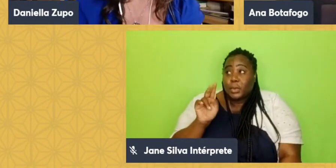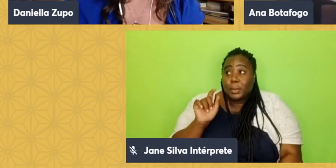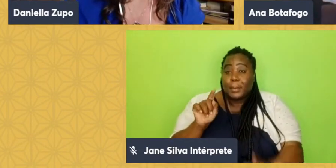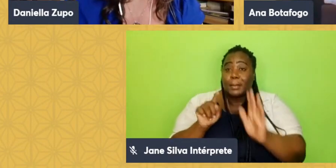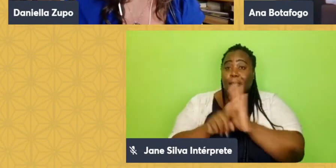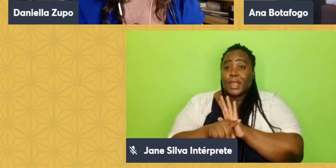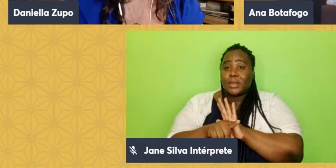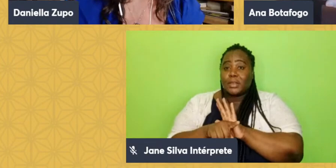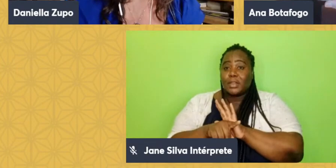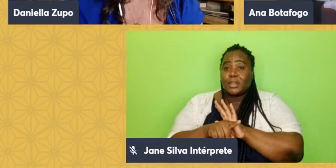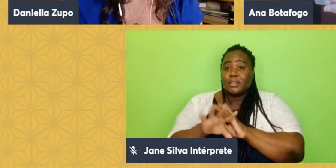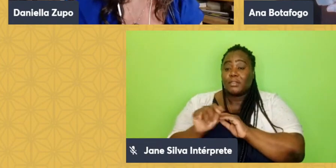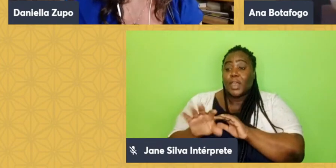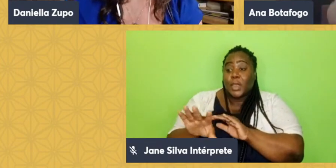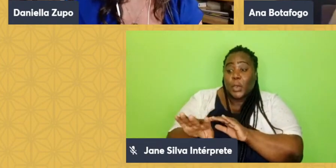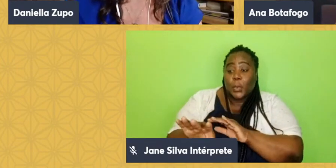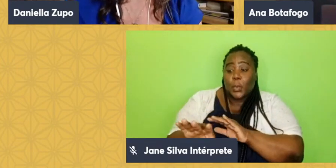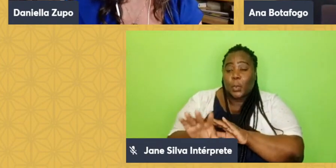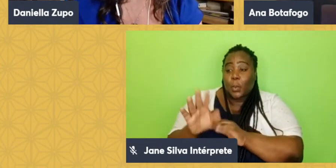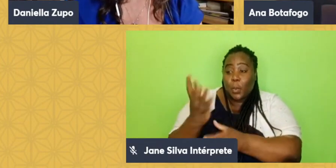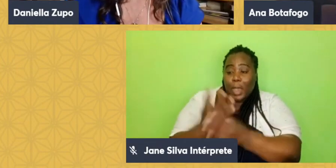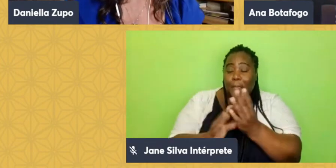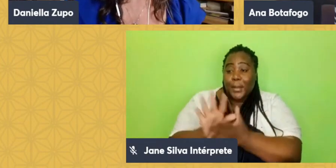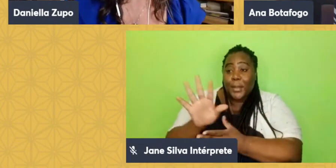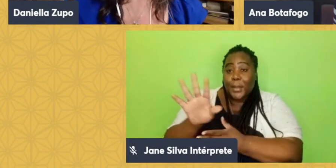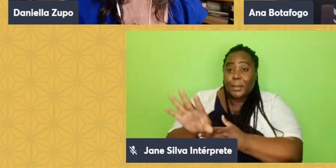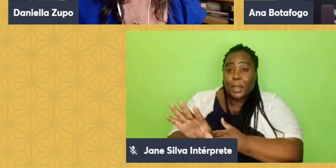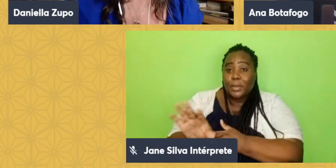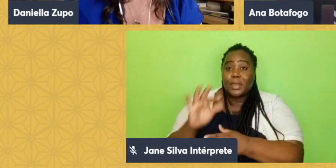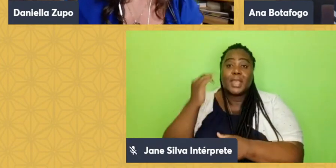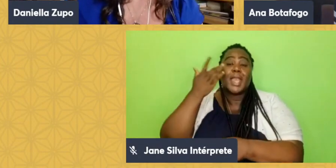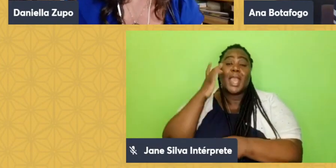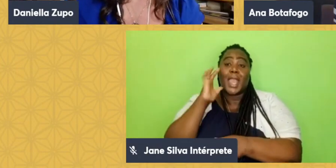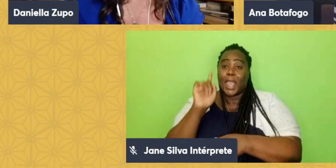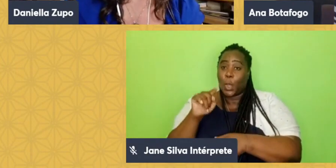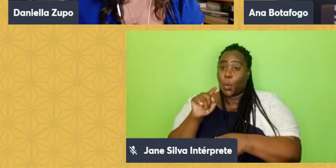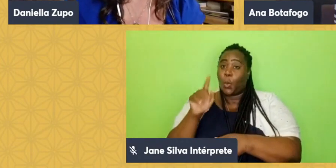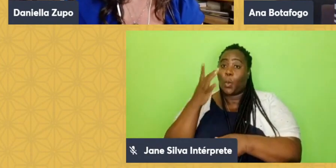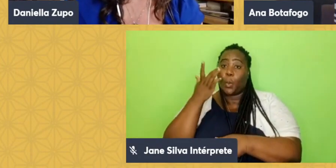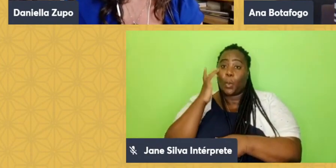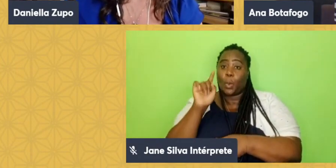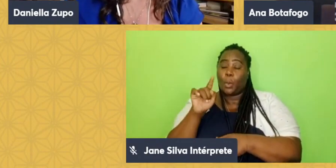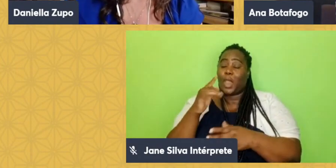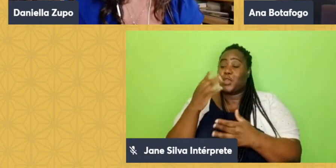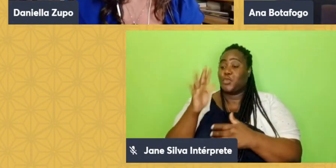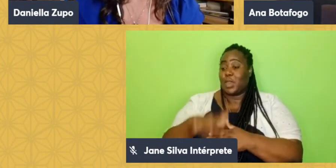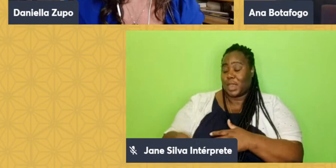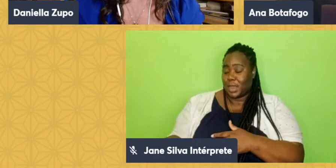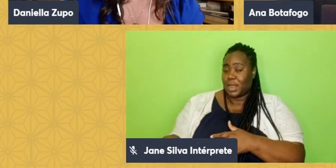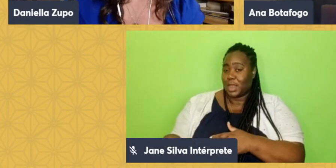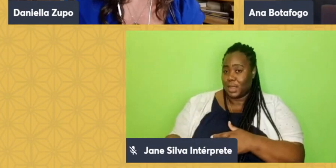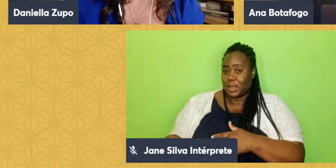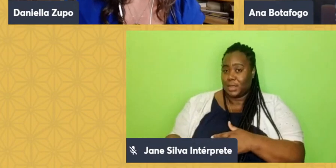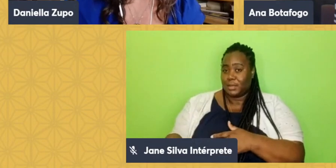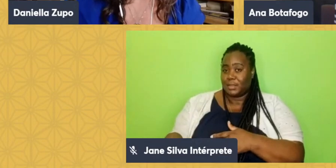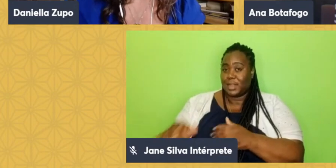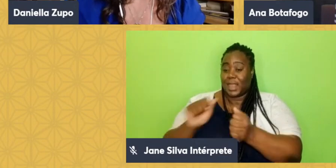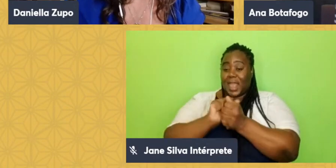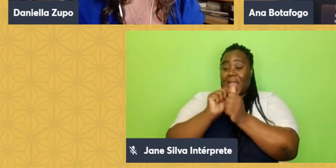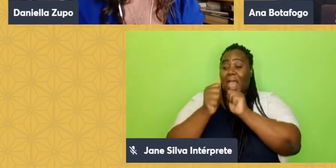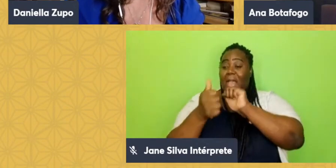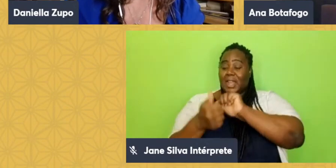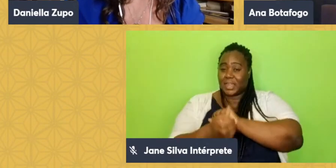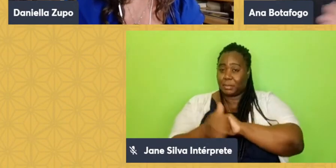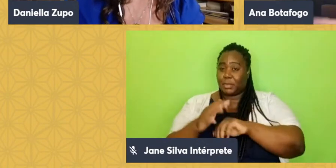perguntam elas vão com a mãozinha assim esticadinho eu acho que a criança é se adaptou muito